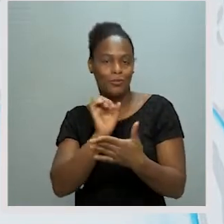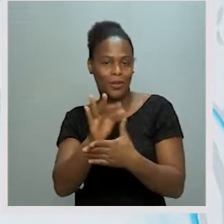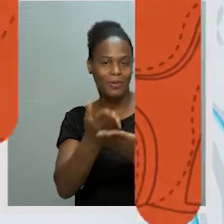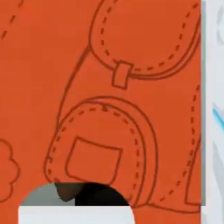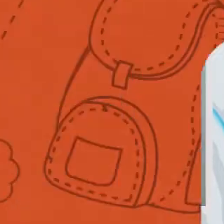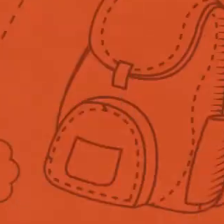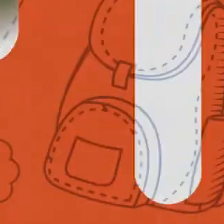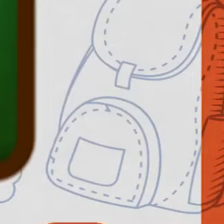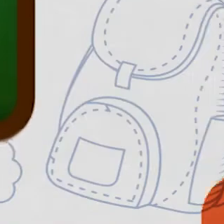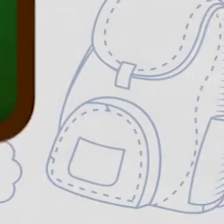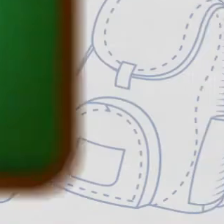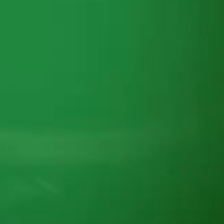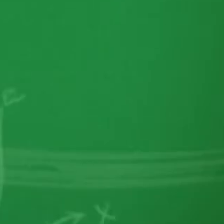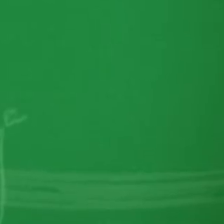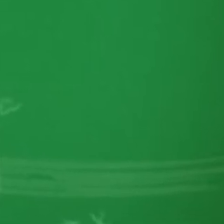professores.